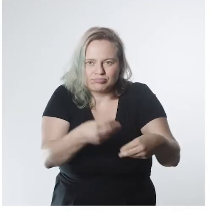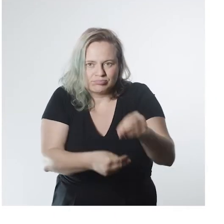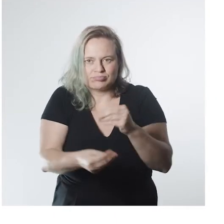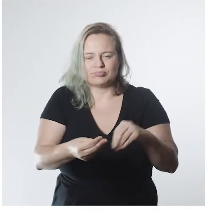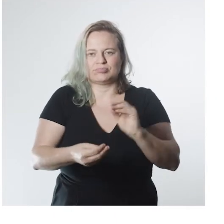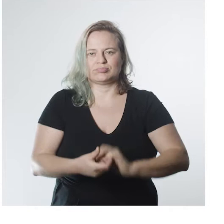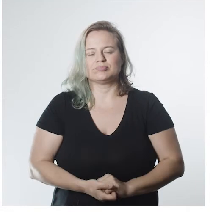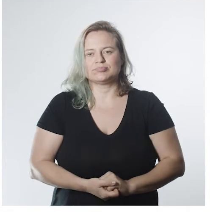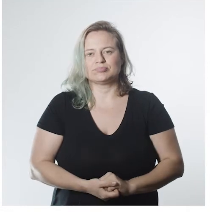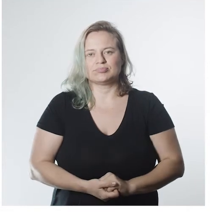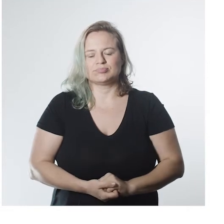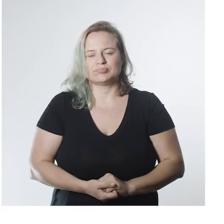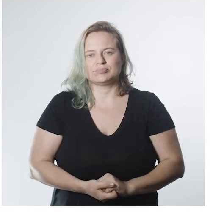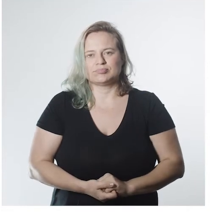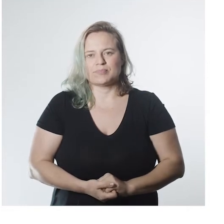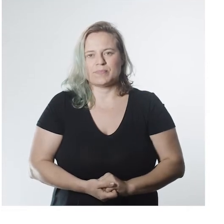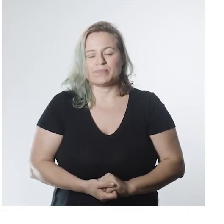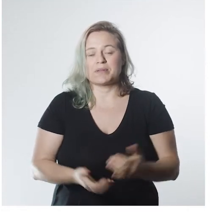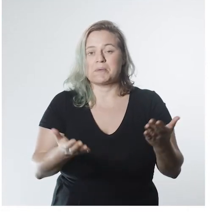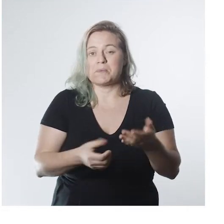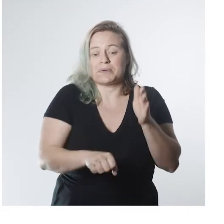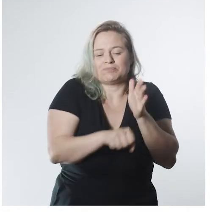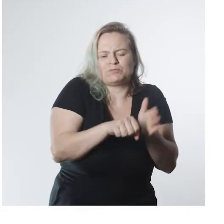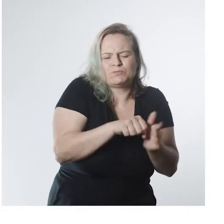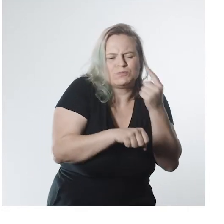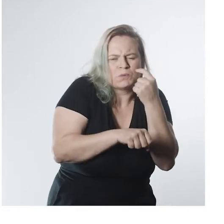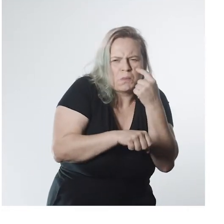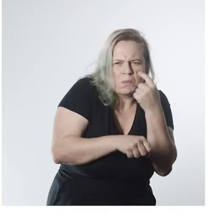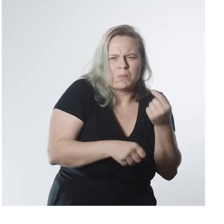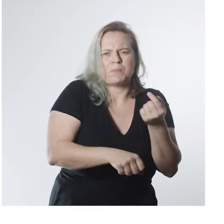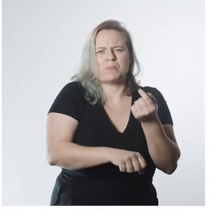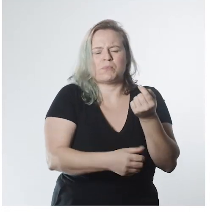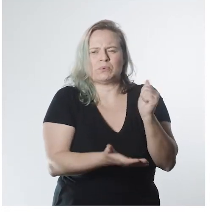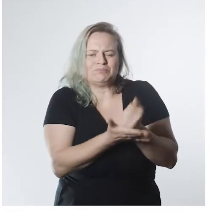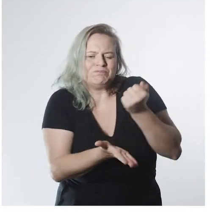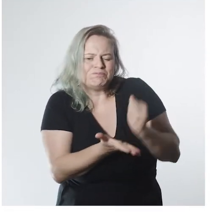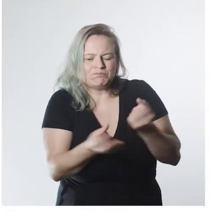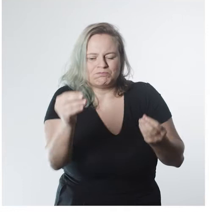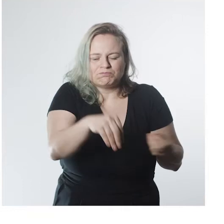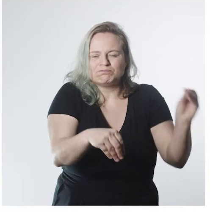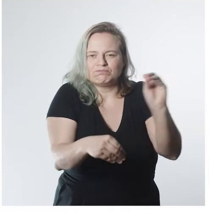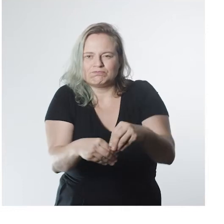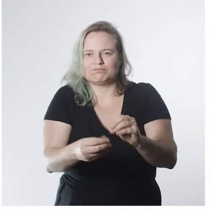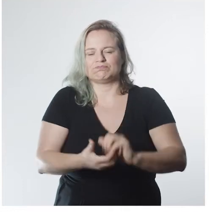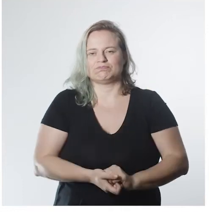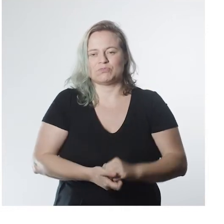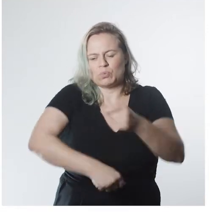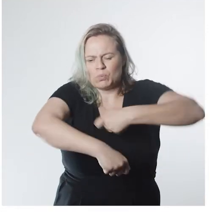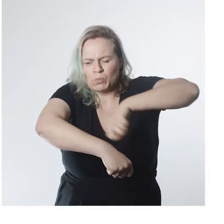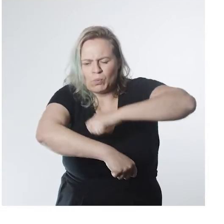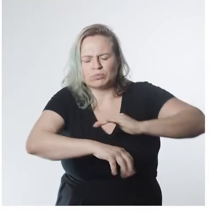E aí nós vamos entrar com cebola e alho. A gente vai deixar cozinhar mais um pouquinho e agora ele vai